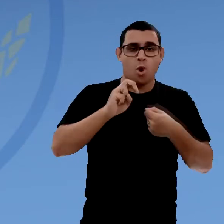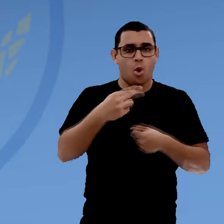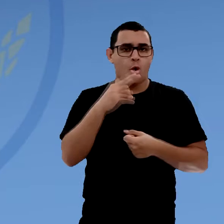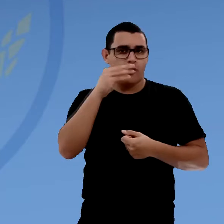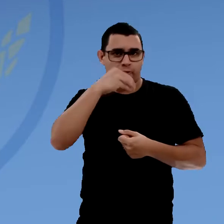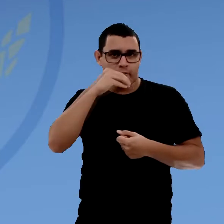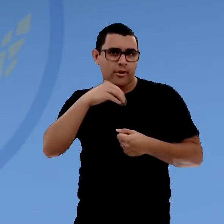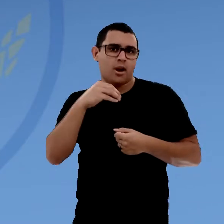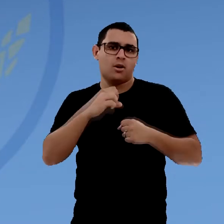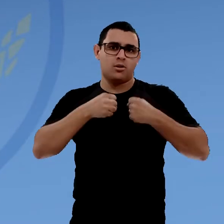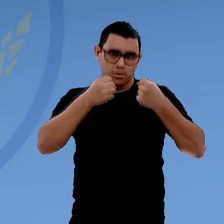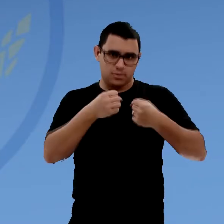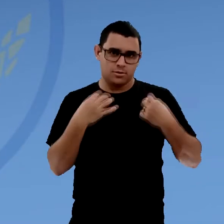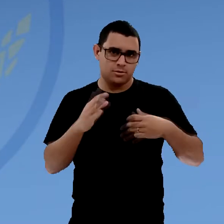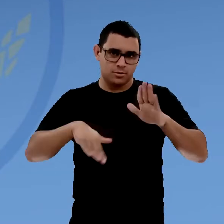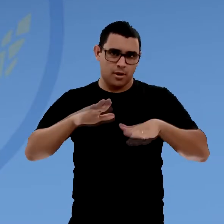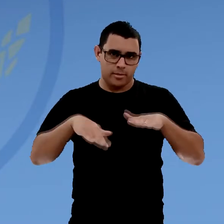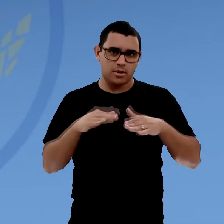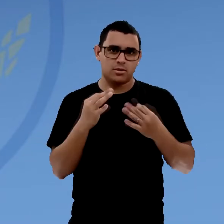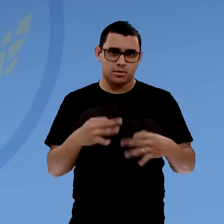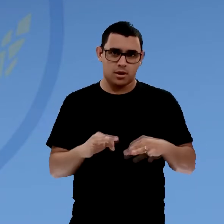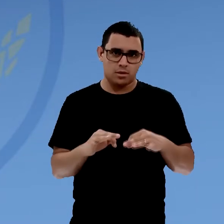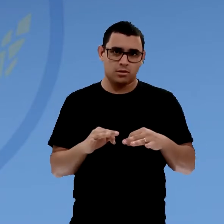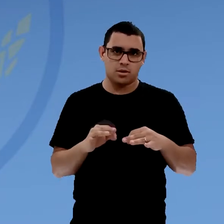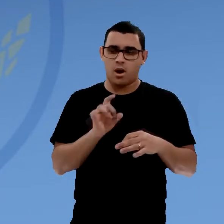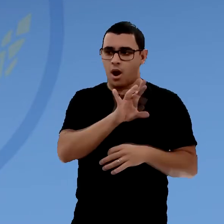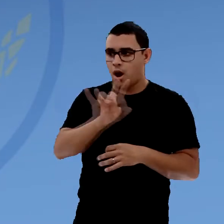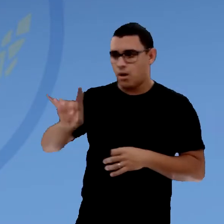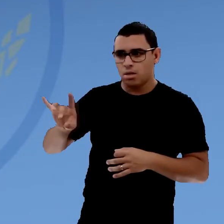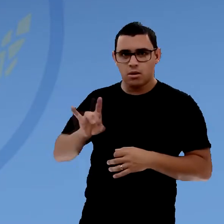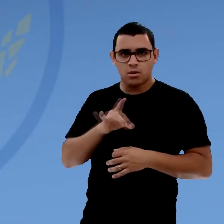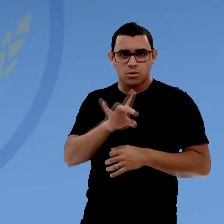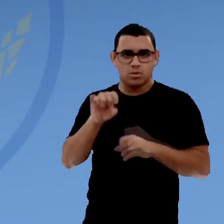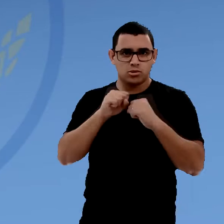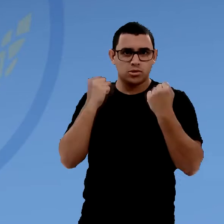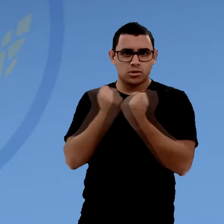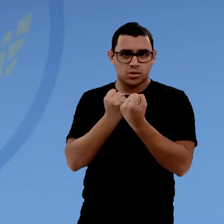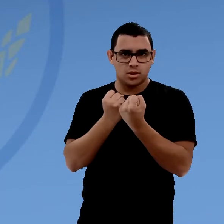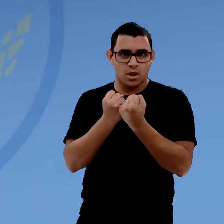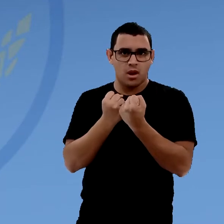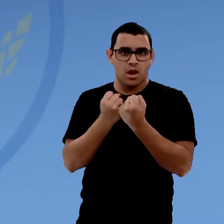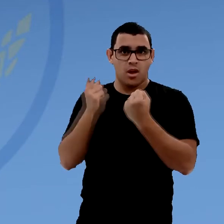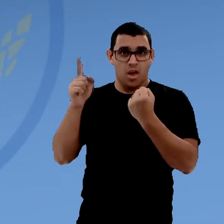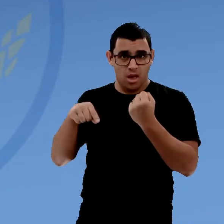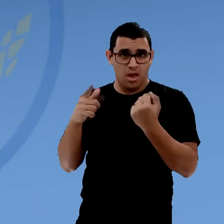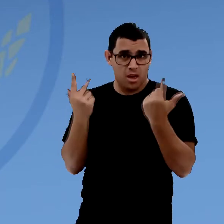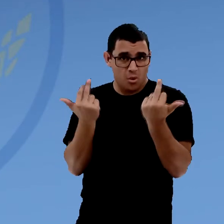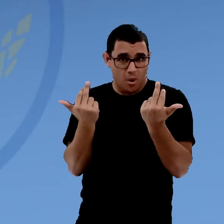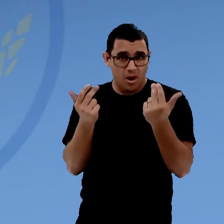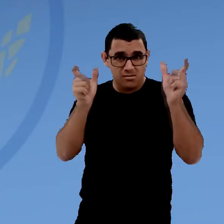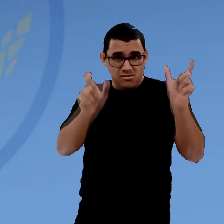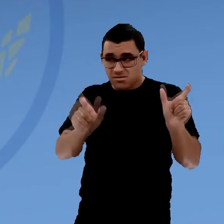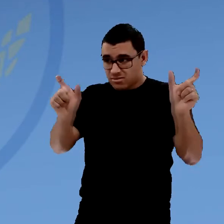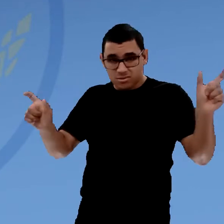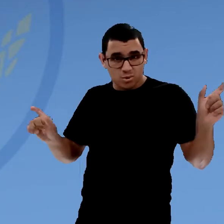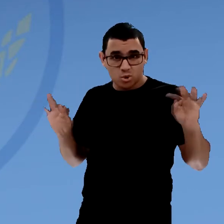daquela sociedade. Então, os indivíduos que compõem a sociedade não se relacionam nem se distribuem de um modo homogêneo. Cada